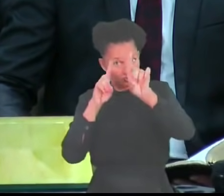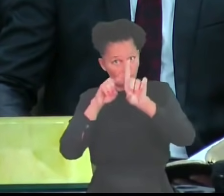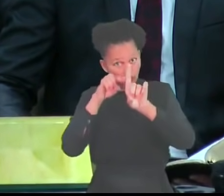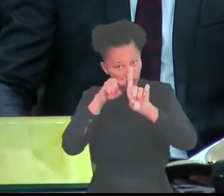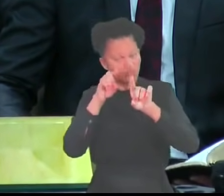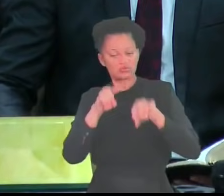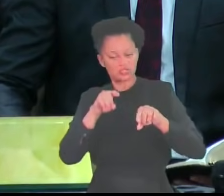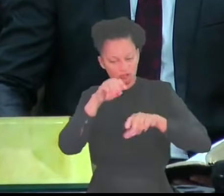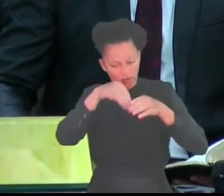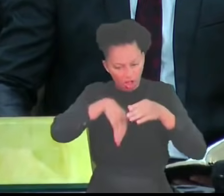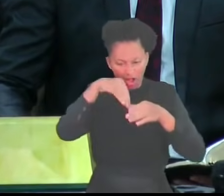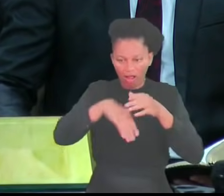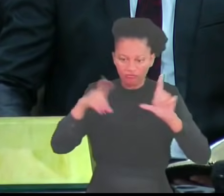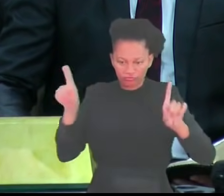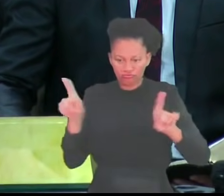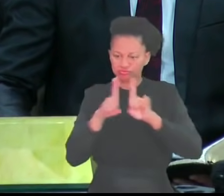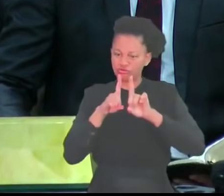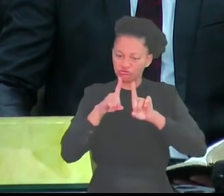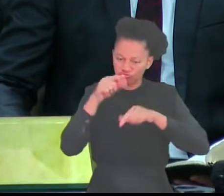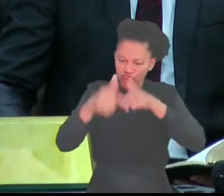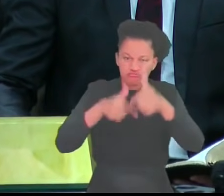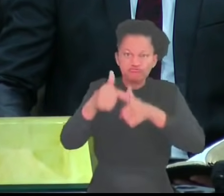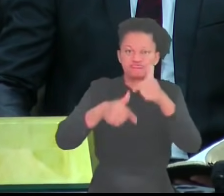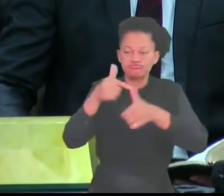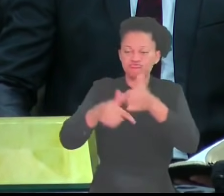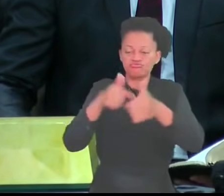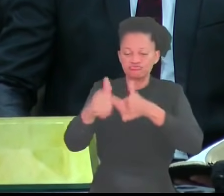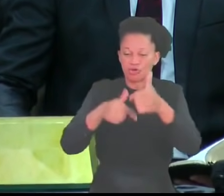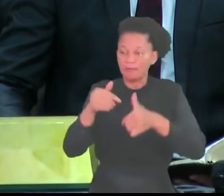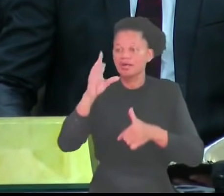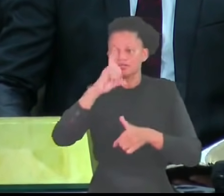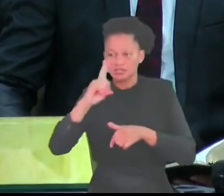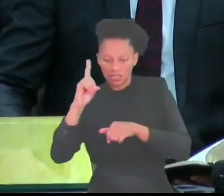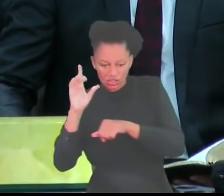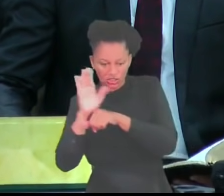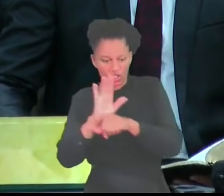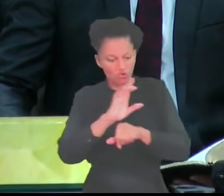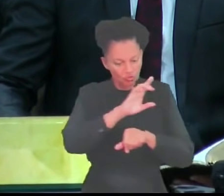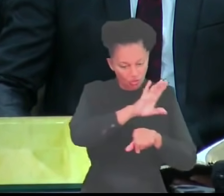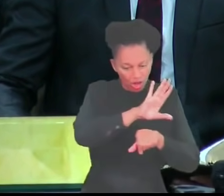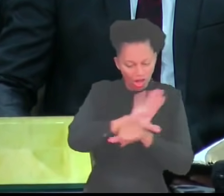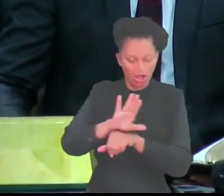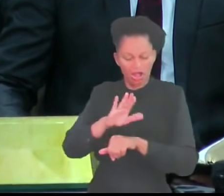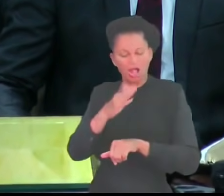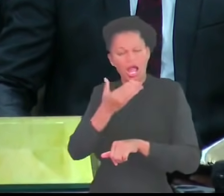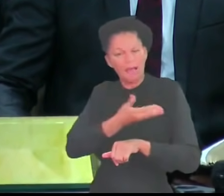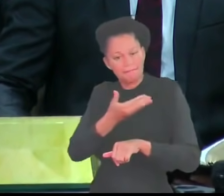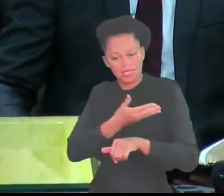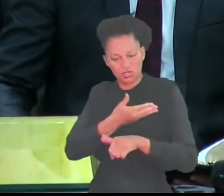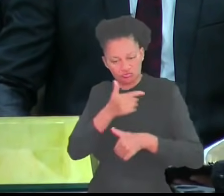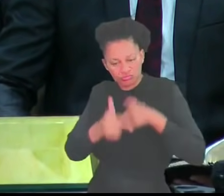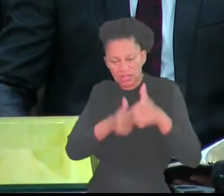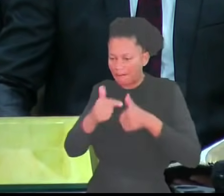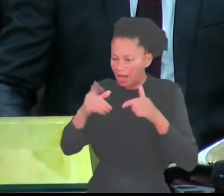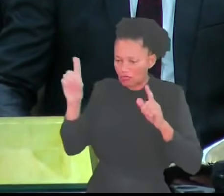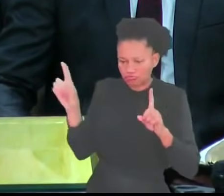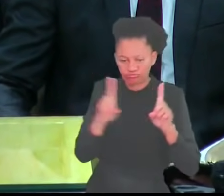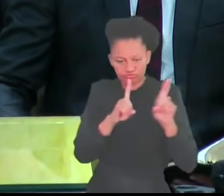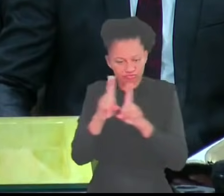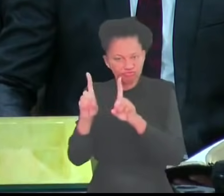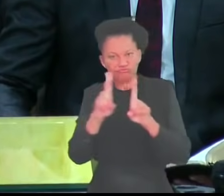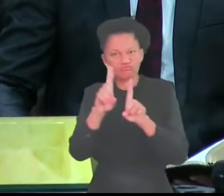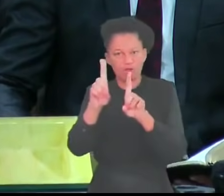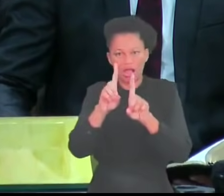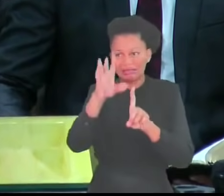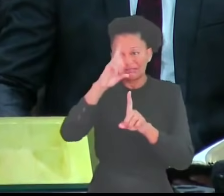milagre chegar, tenha espaço feito por você, porque Deus trabalha com sunergos, com cooperação. Ele